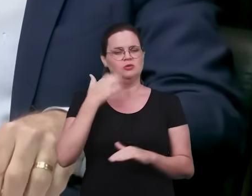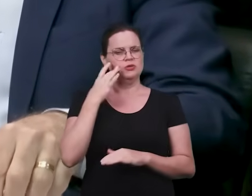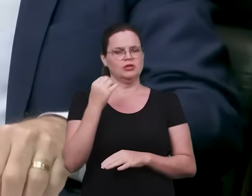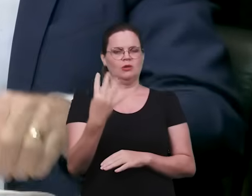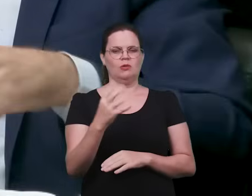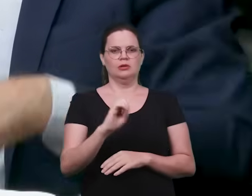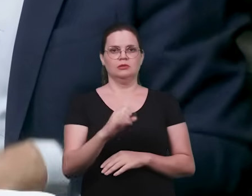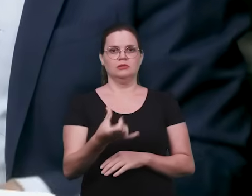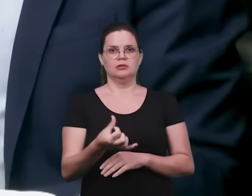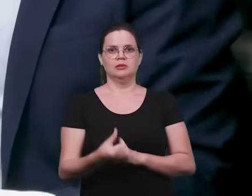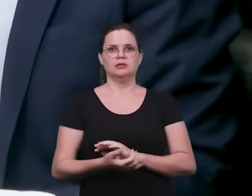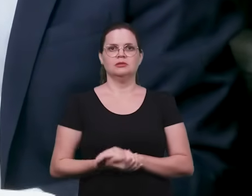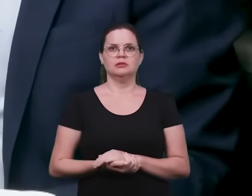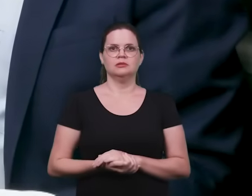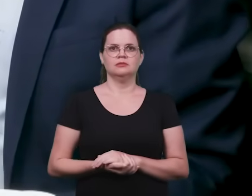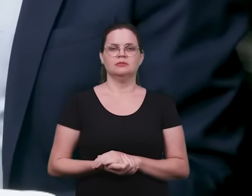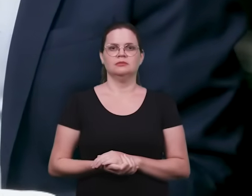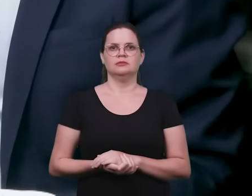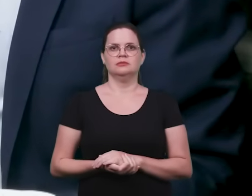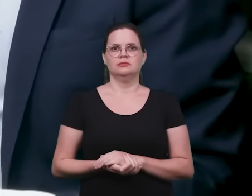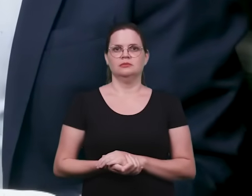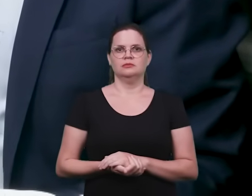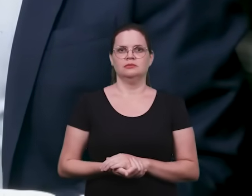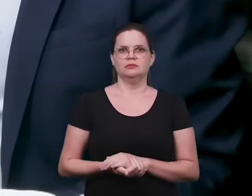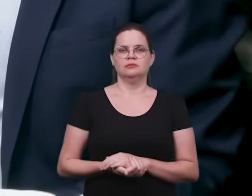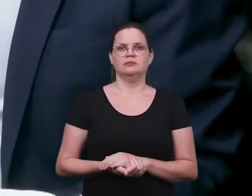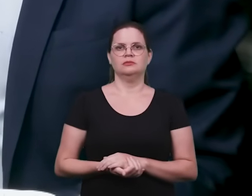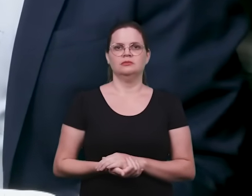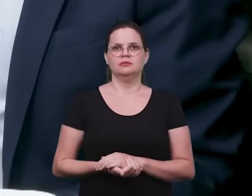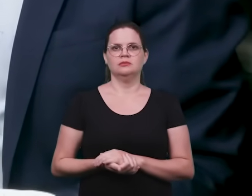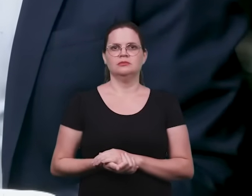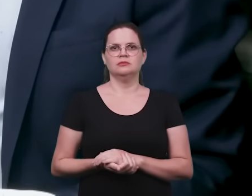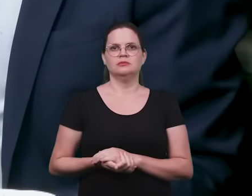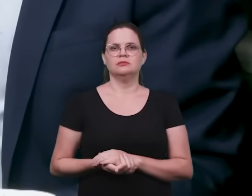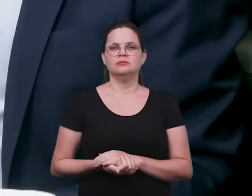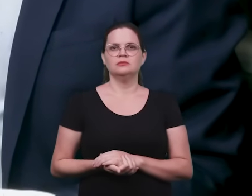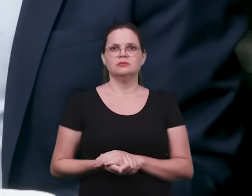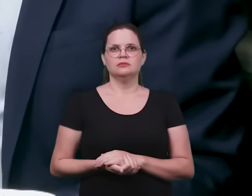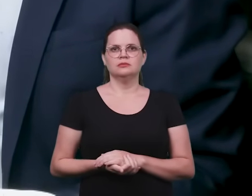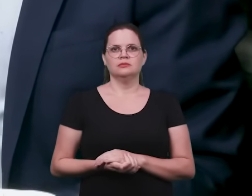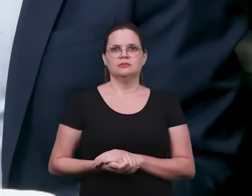4 ou 6. Quando